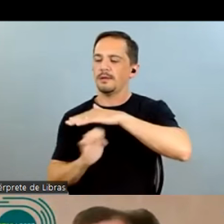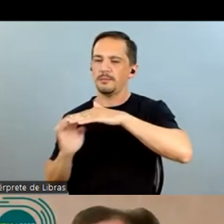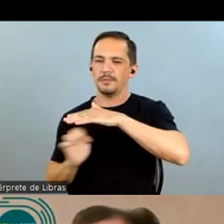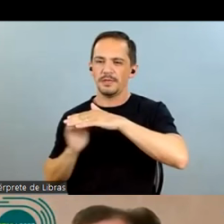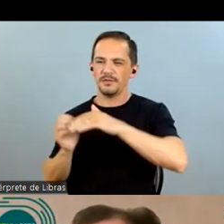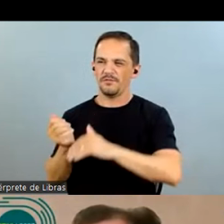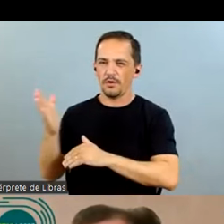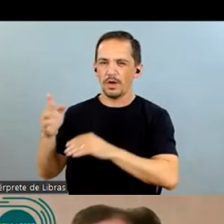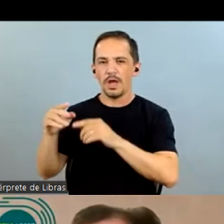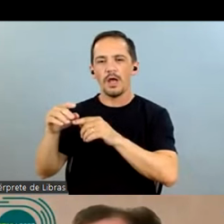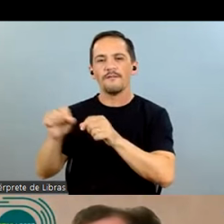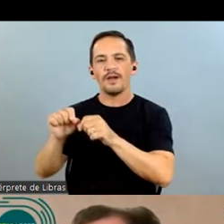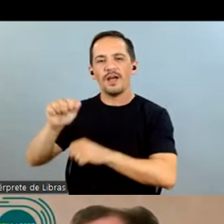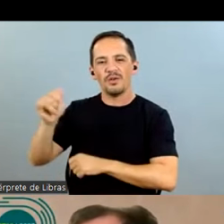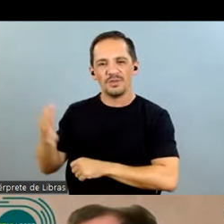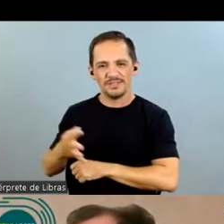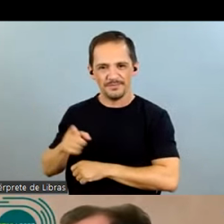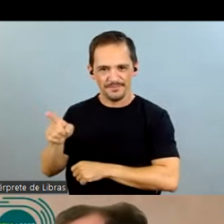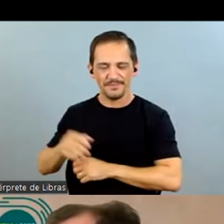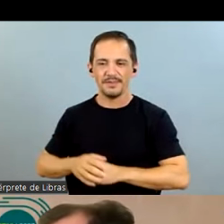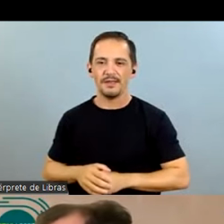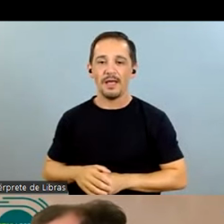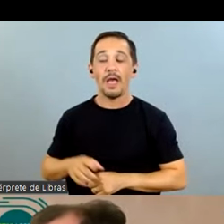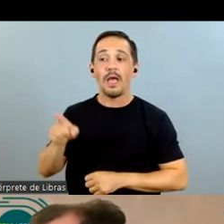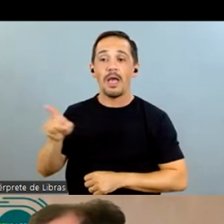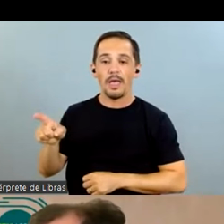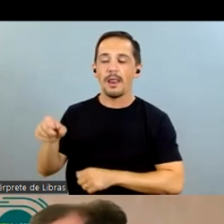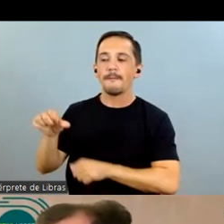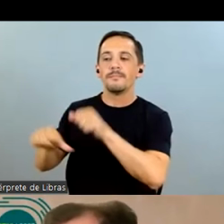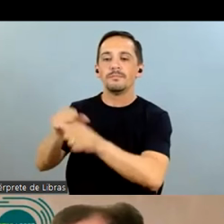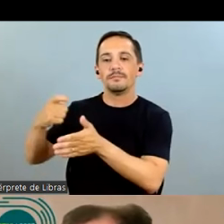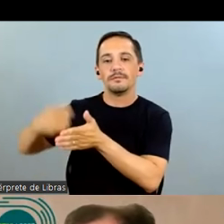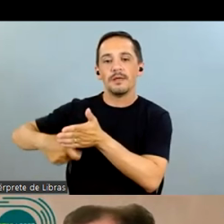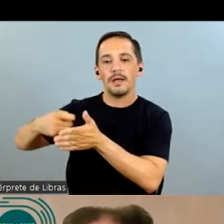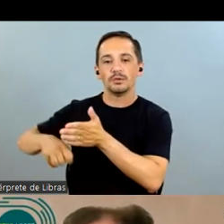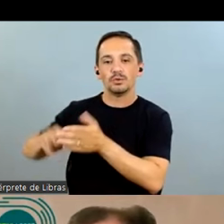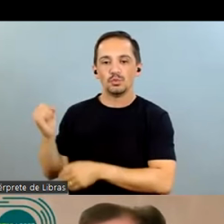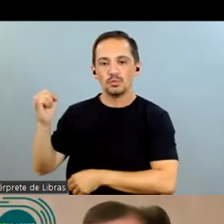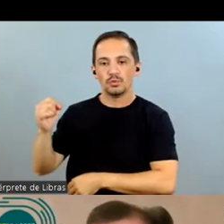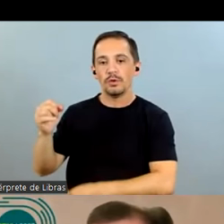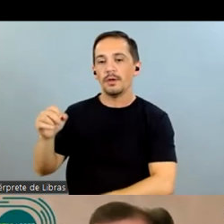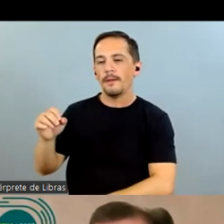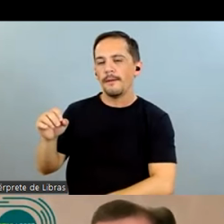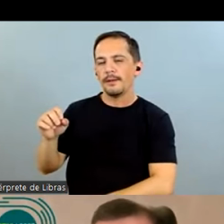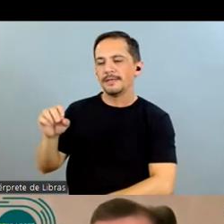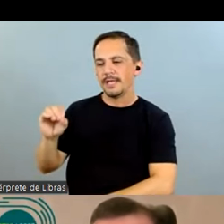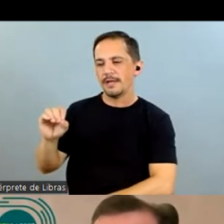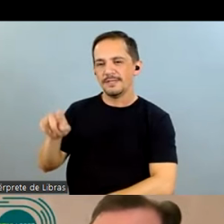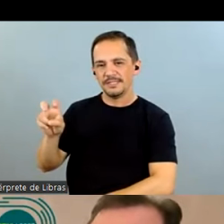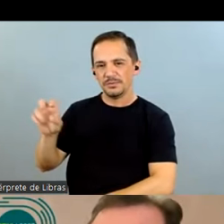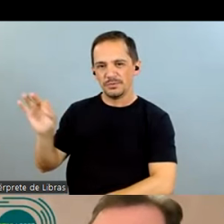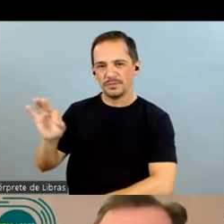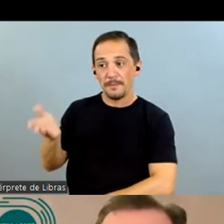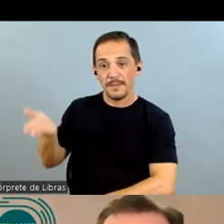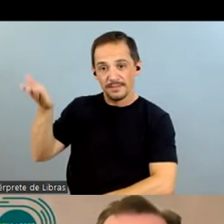companhia nessa atualização houve uma mudança na taxa de juros ela ficou % maior do que aquilo que nós usamos durante os trimestres